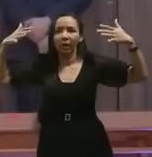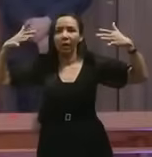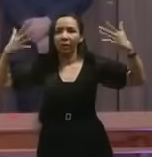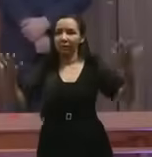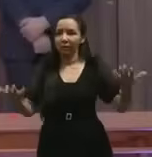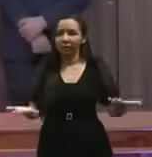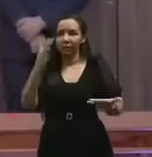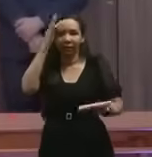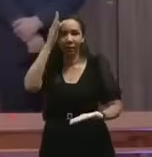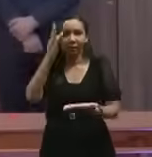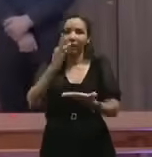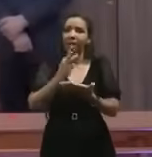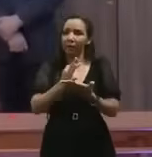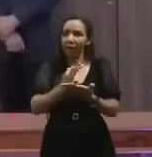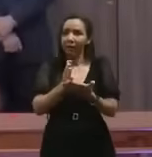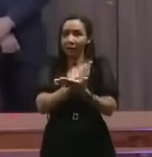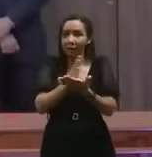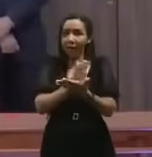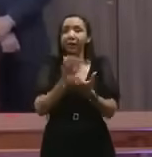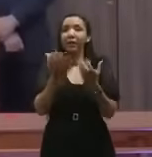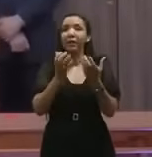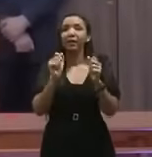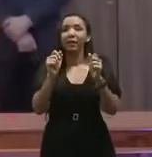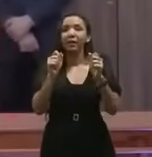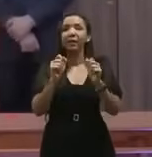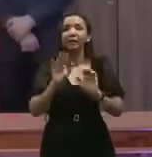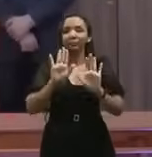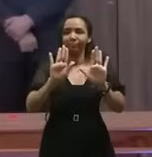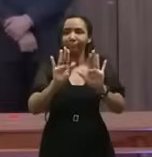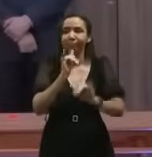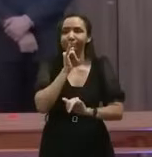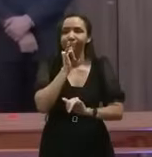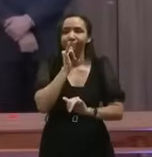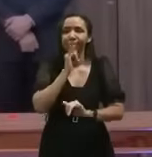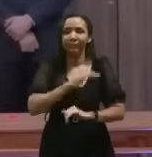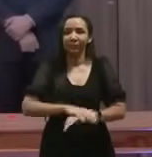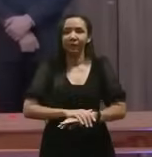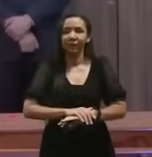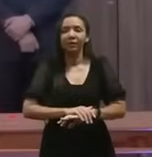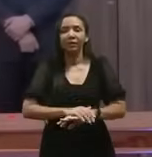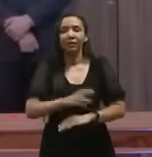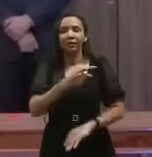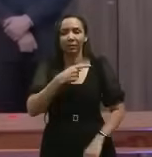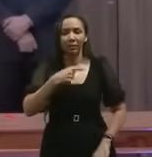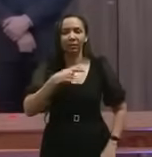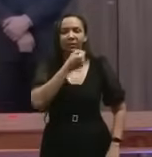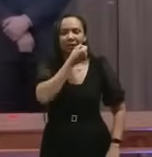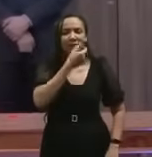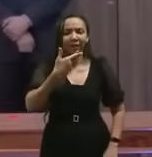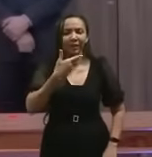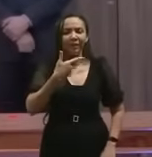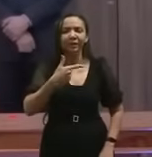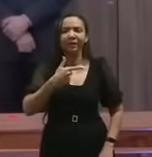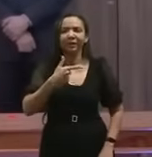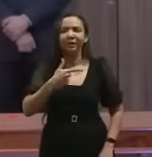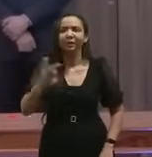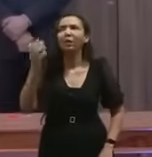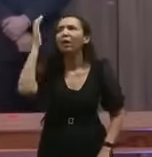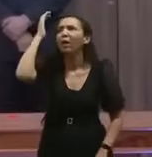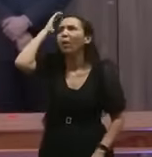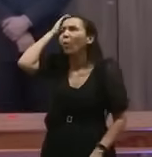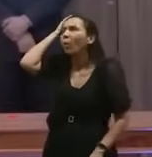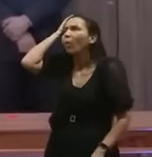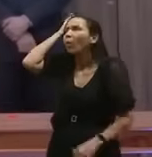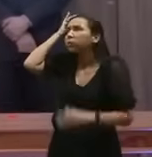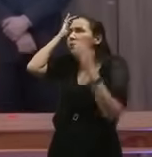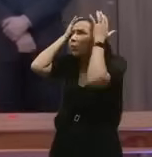da Fé ele quer e pastor bota a mão na minha cabeça agora mesmo irmão tem crente agora eu tava pregando num